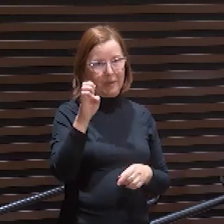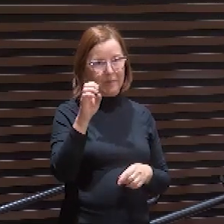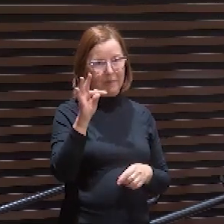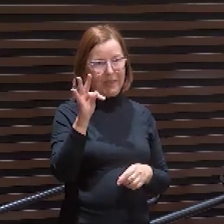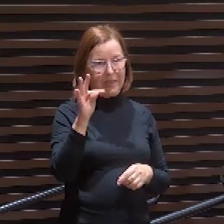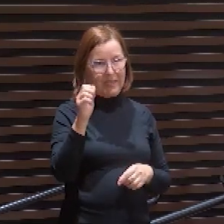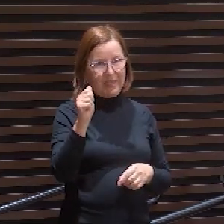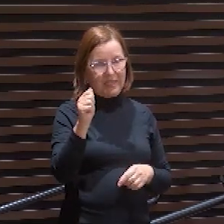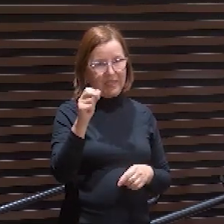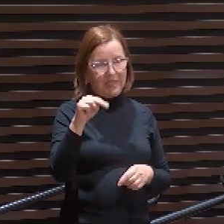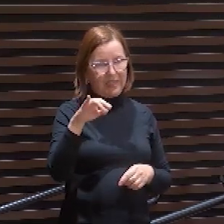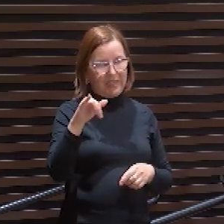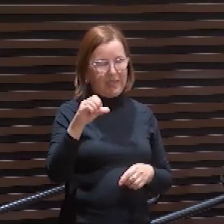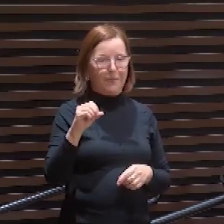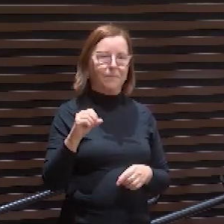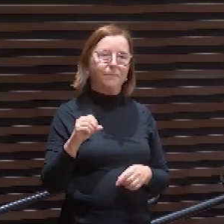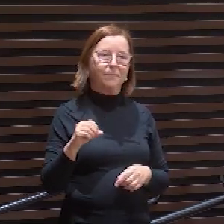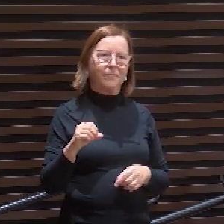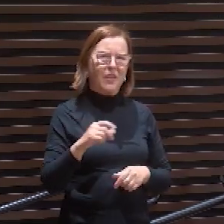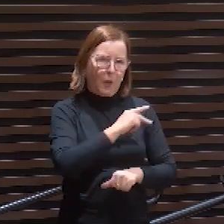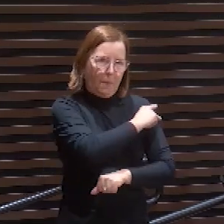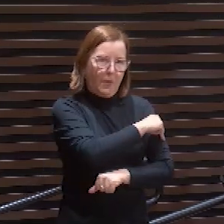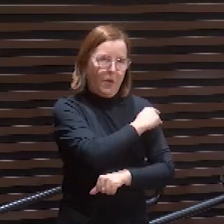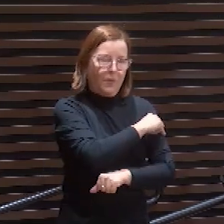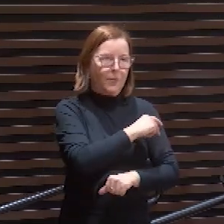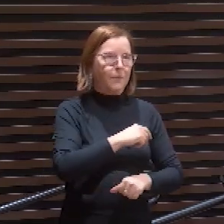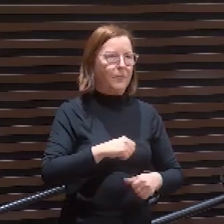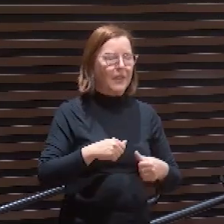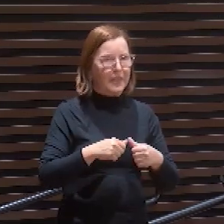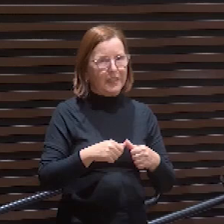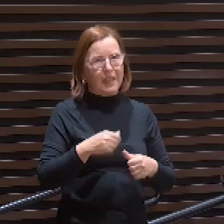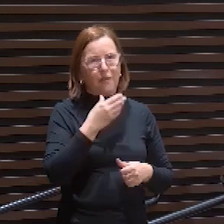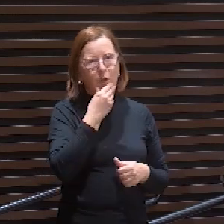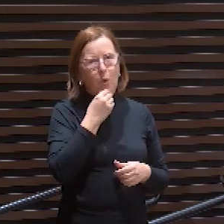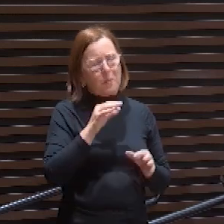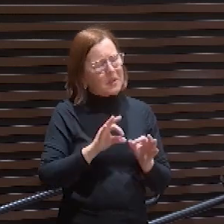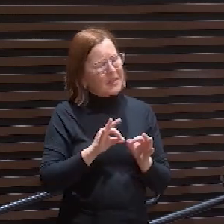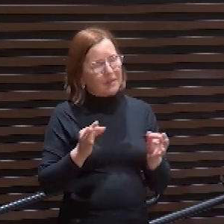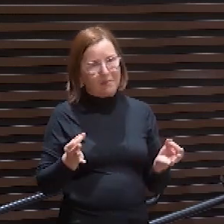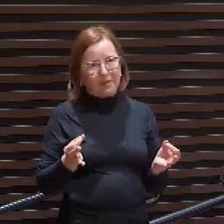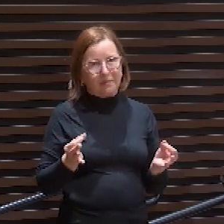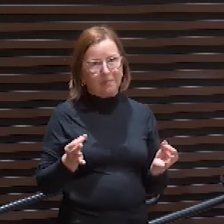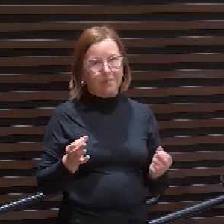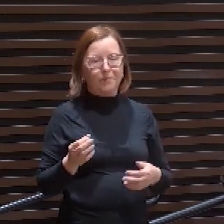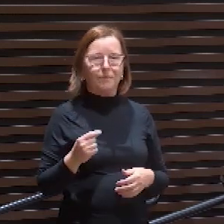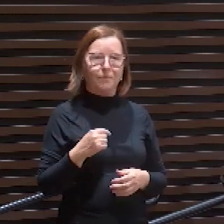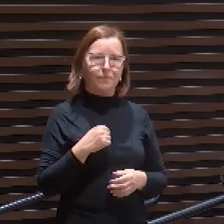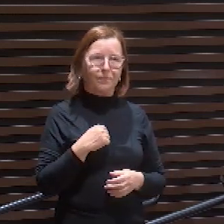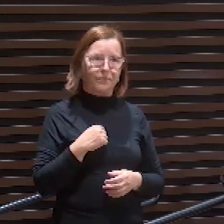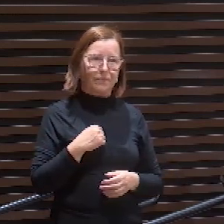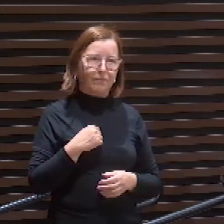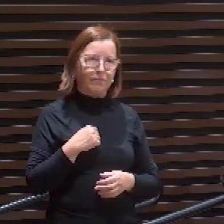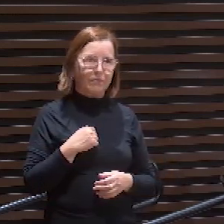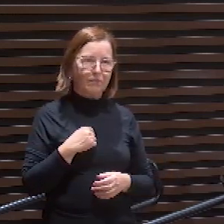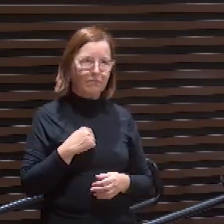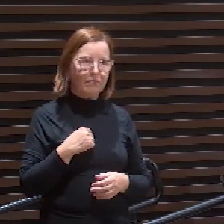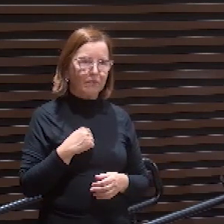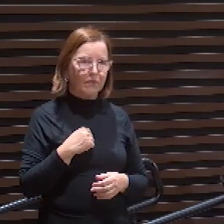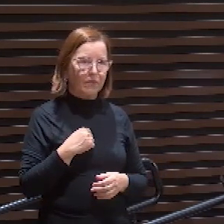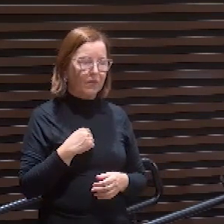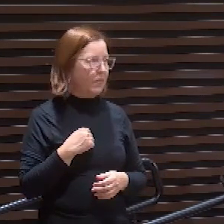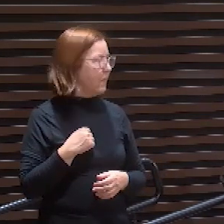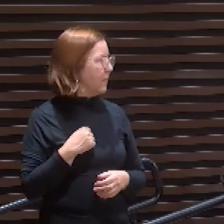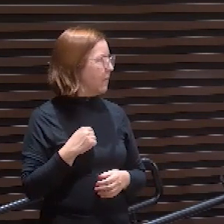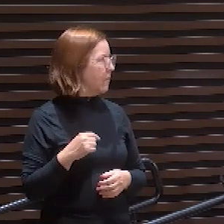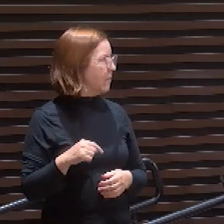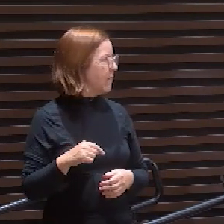e lá estava um homem simples. E o pastor da igreja, que é um